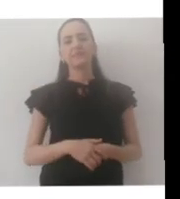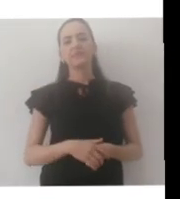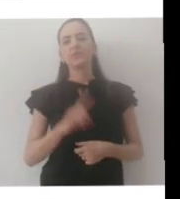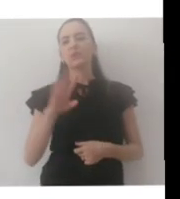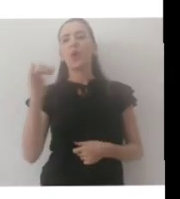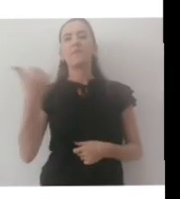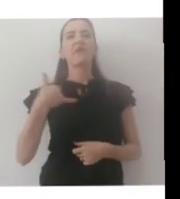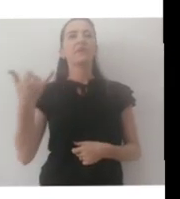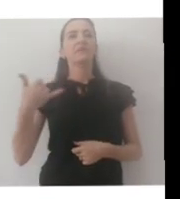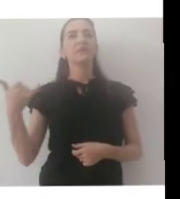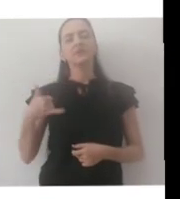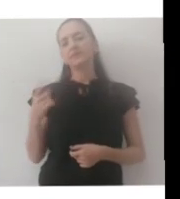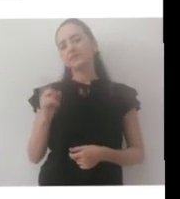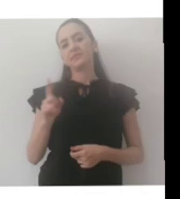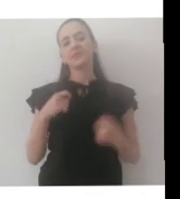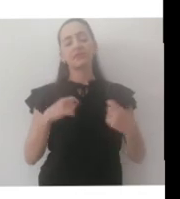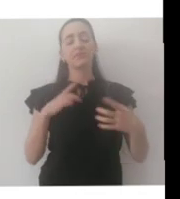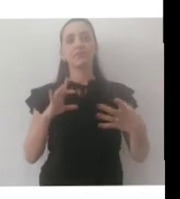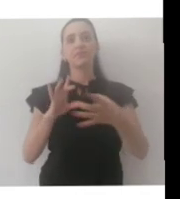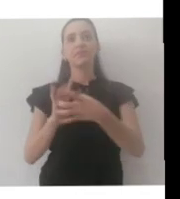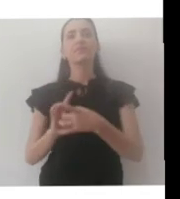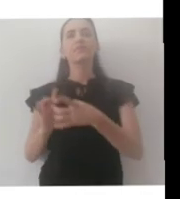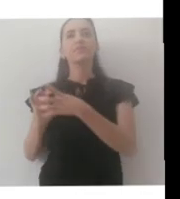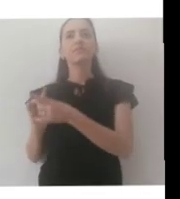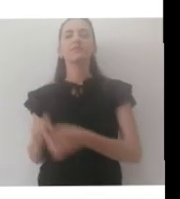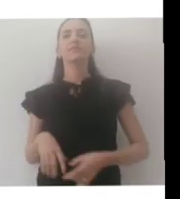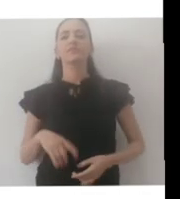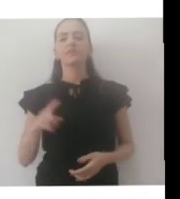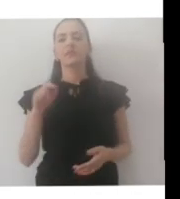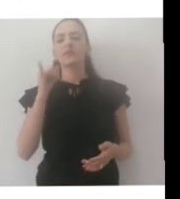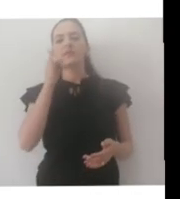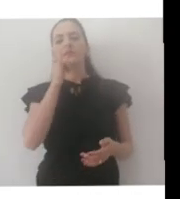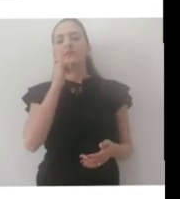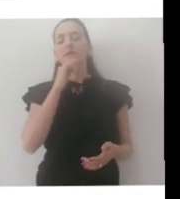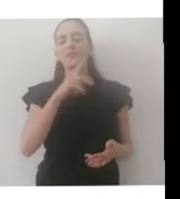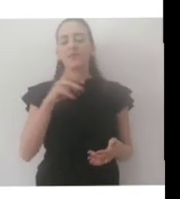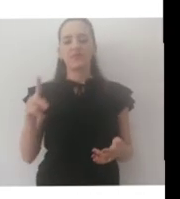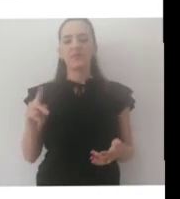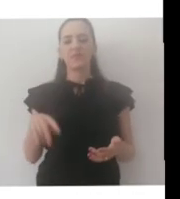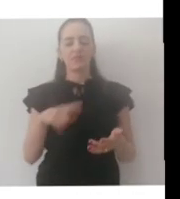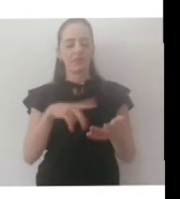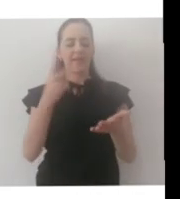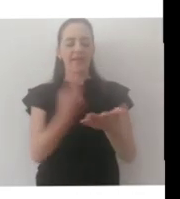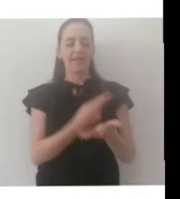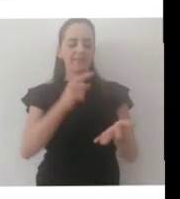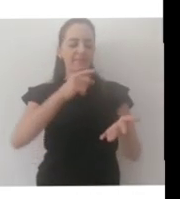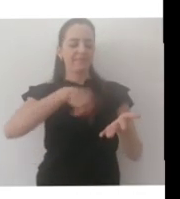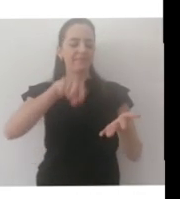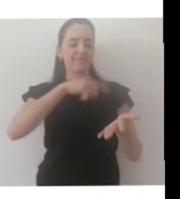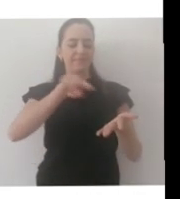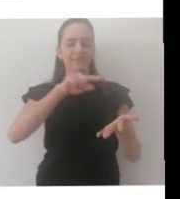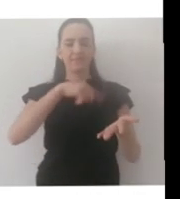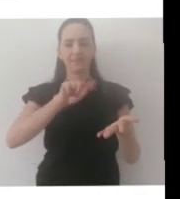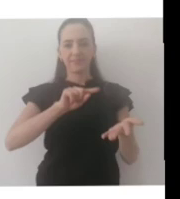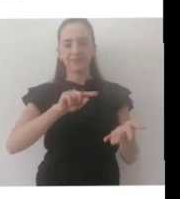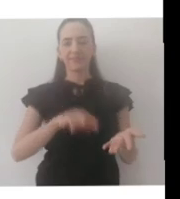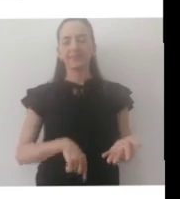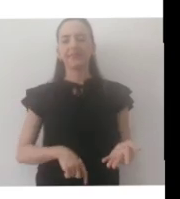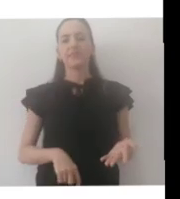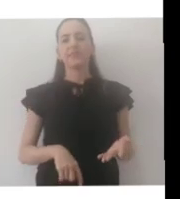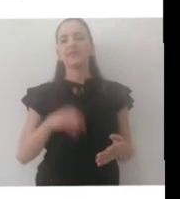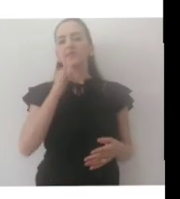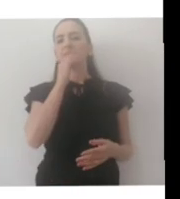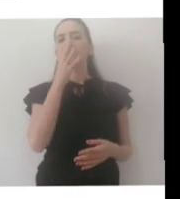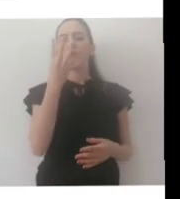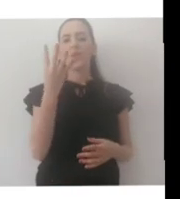criança só adquire conhecimento fazendo mesmo essas relações, não é a mera transmissão. Se o professor simplesmente marca